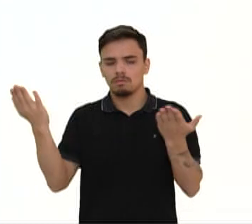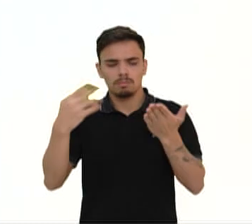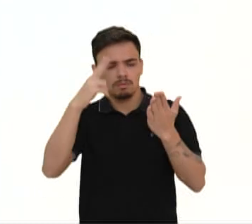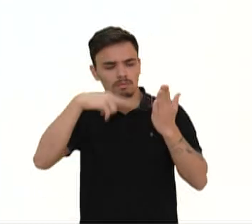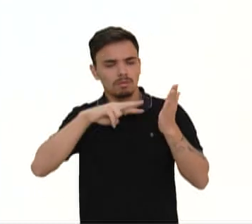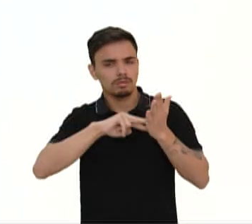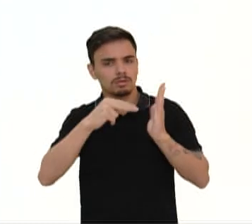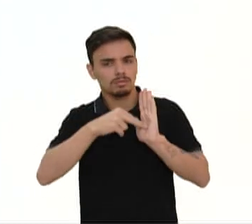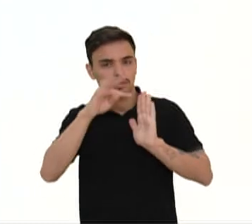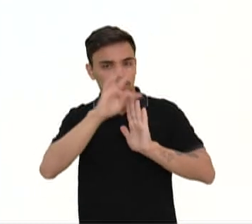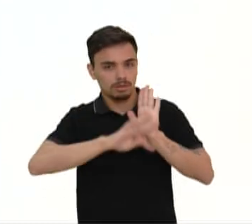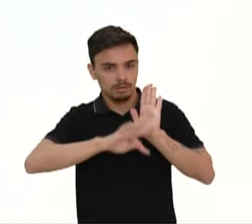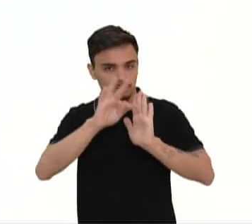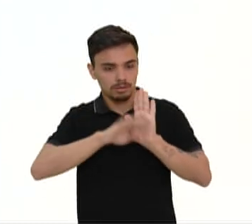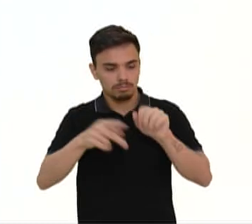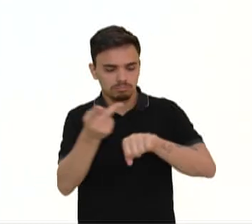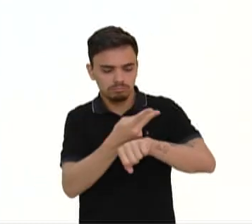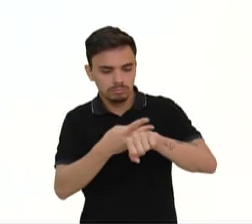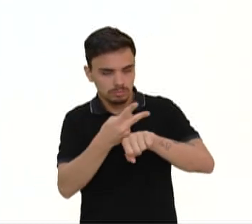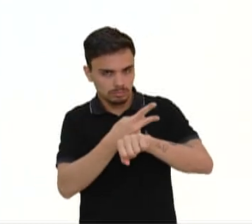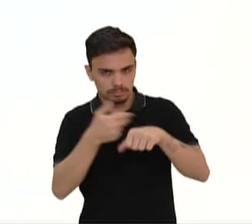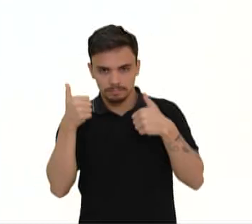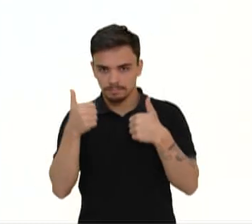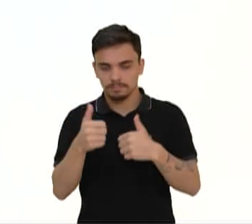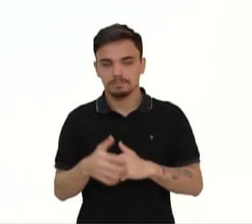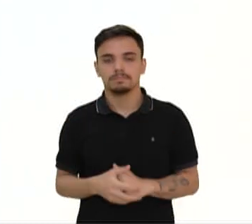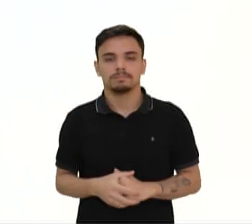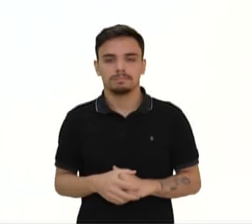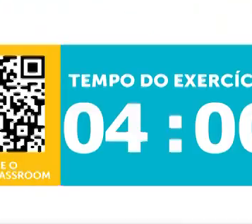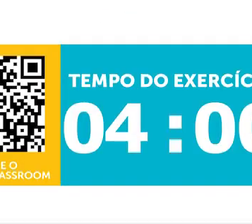do texto? Vamos procurar?